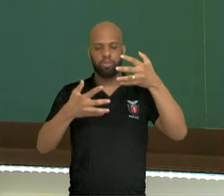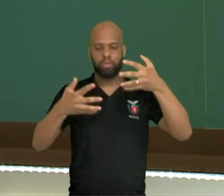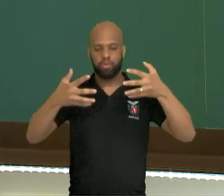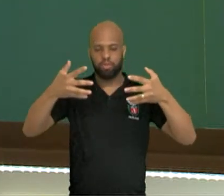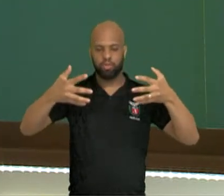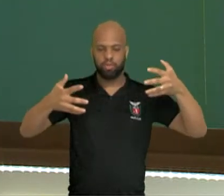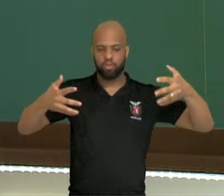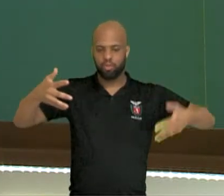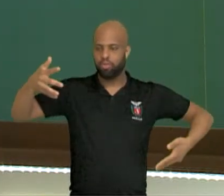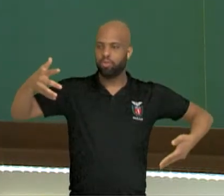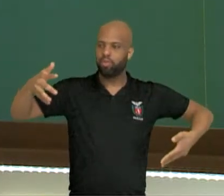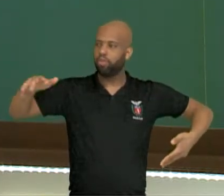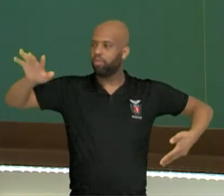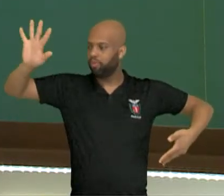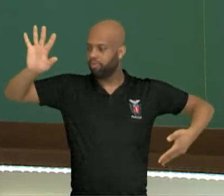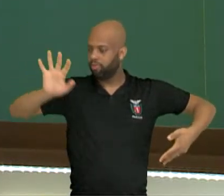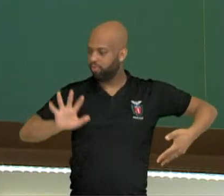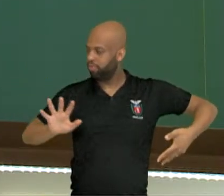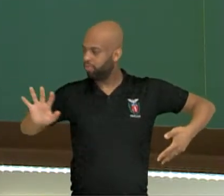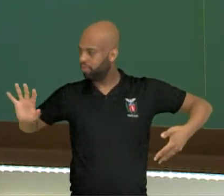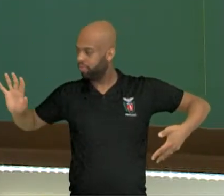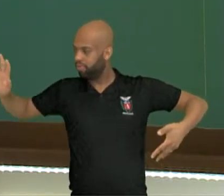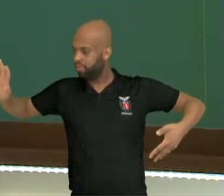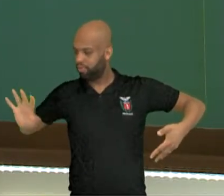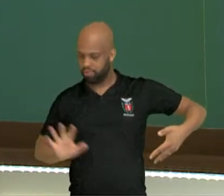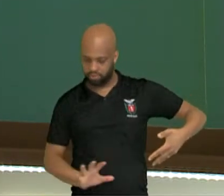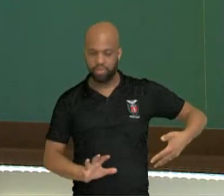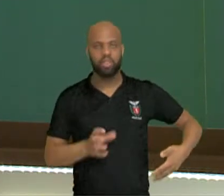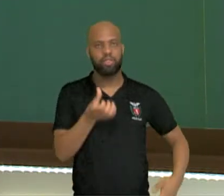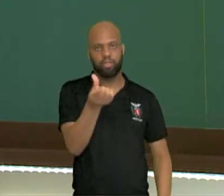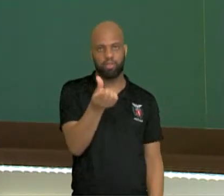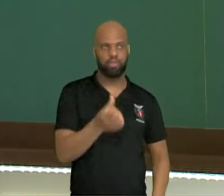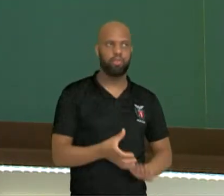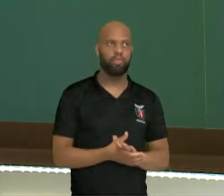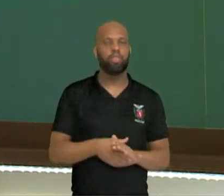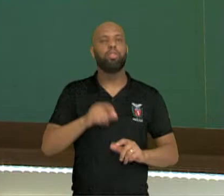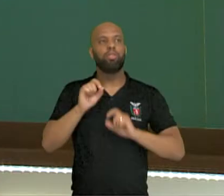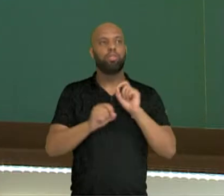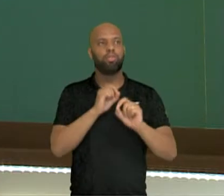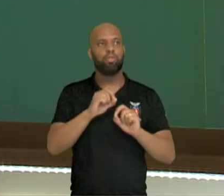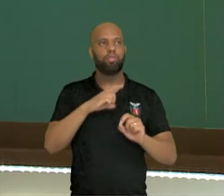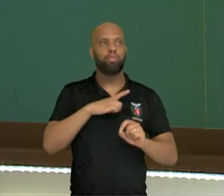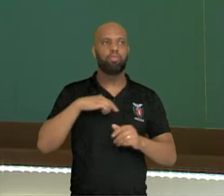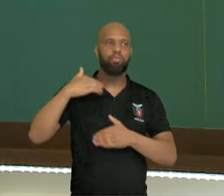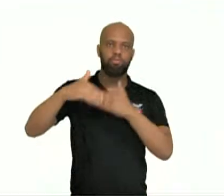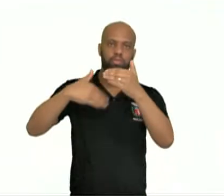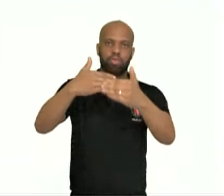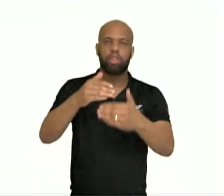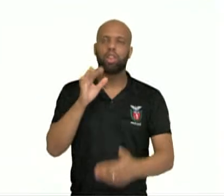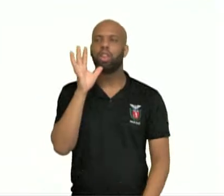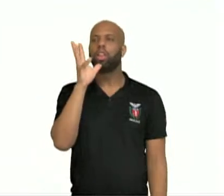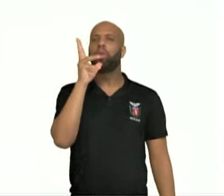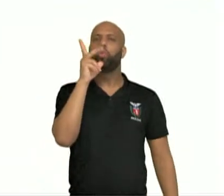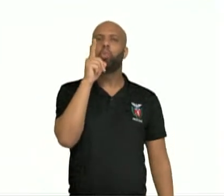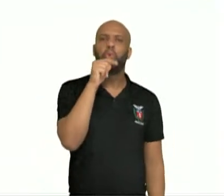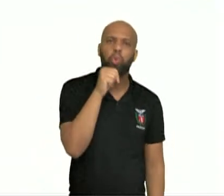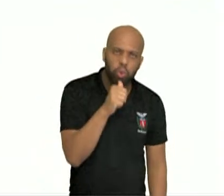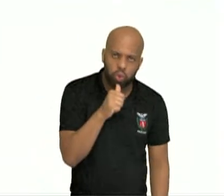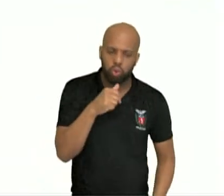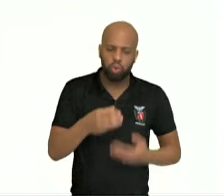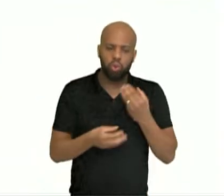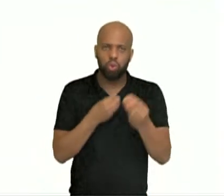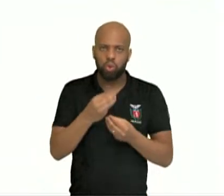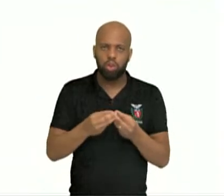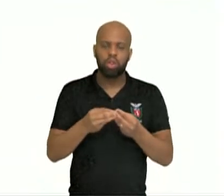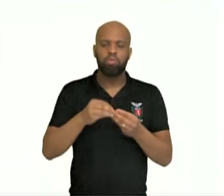se rompendo e formando a distribuição atual, num processo longo de formação e